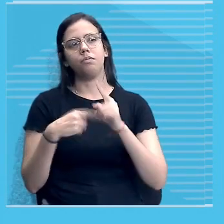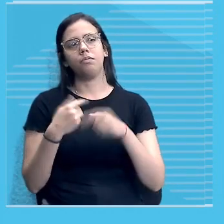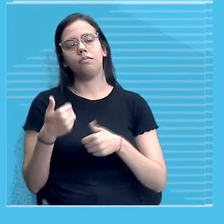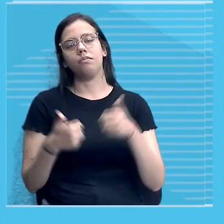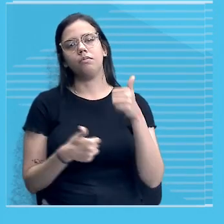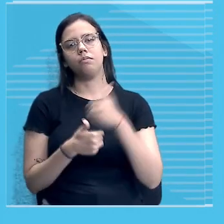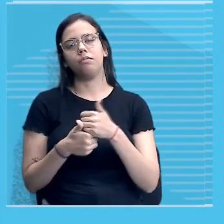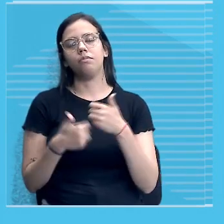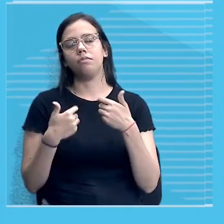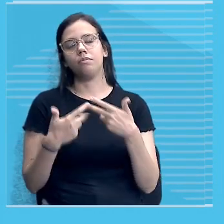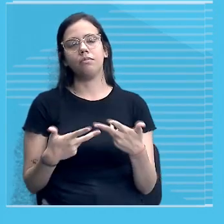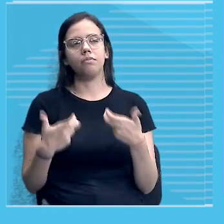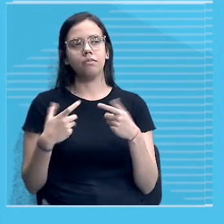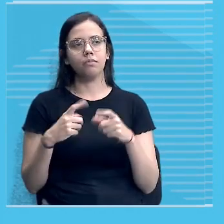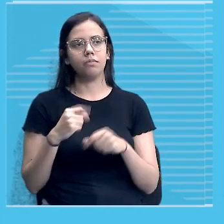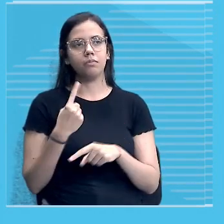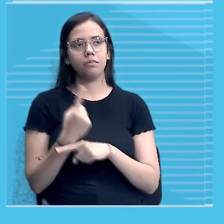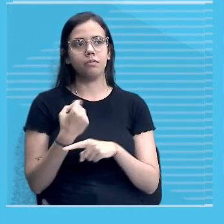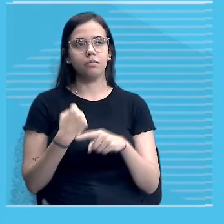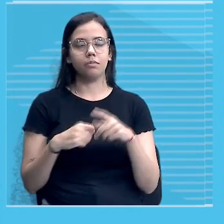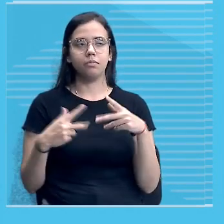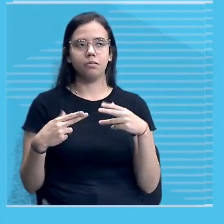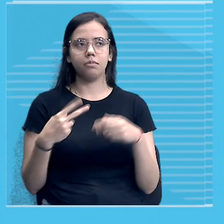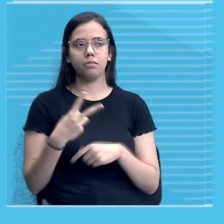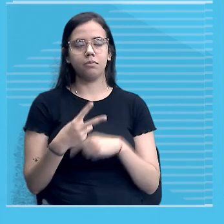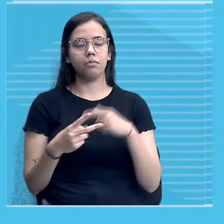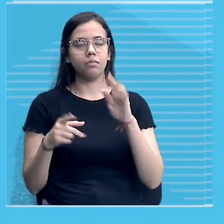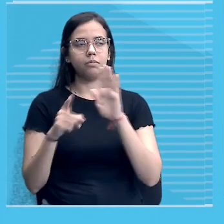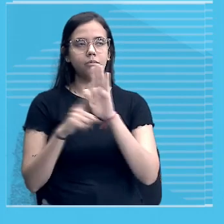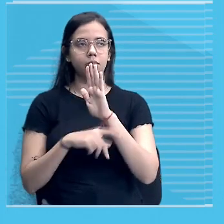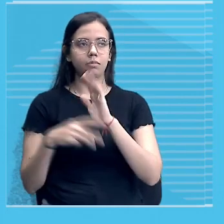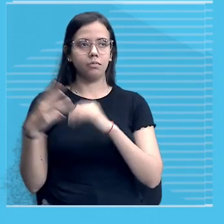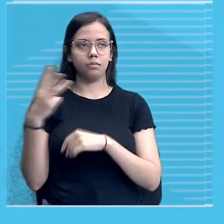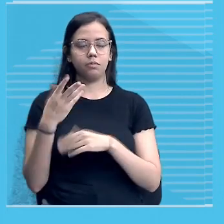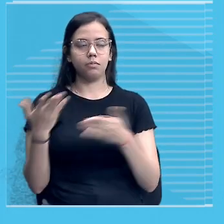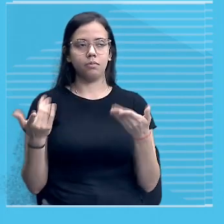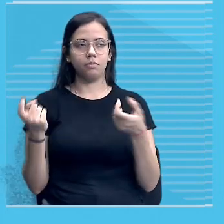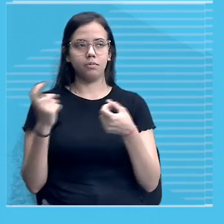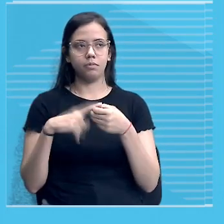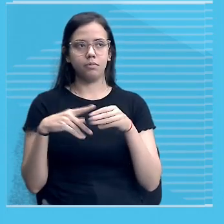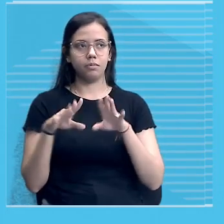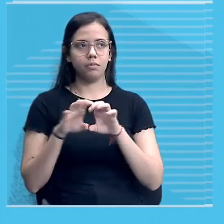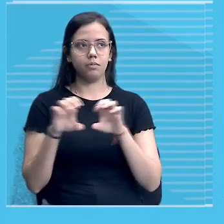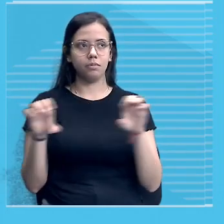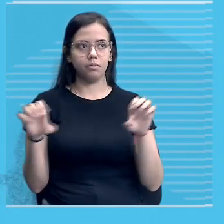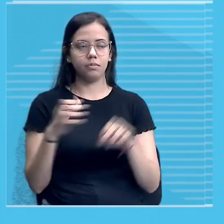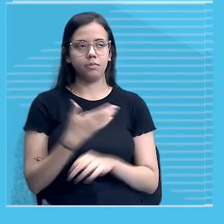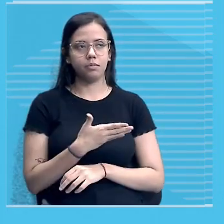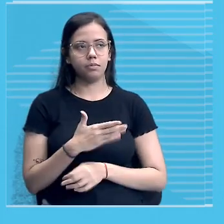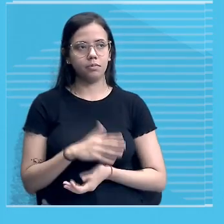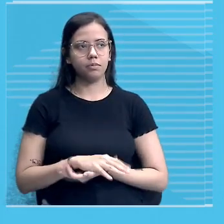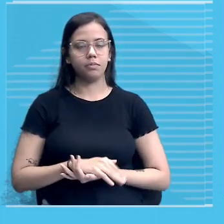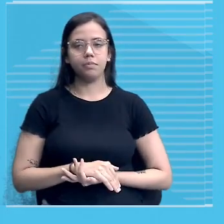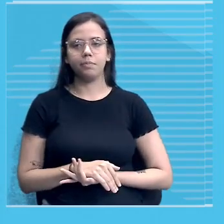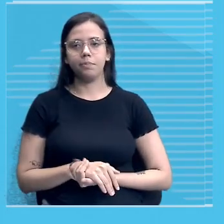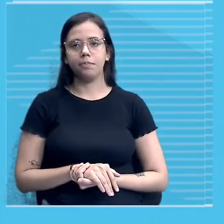identificamos que um sobre oito é 2 elevado a menos 3 aí você volta para a equação